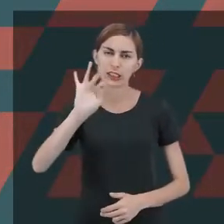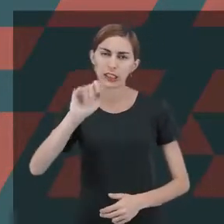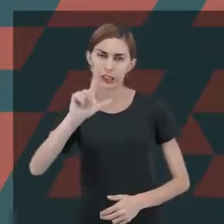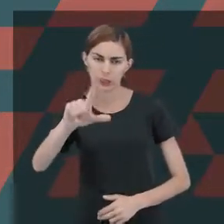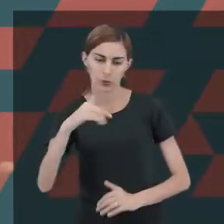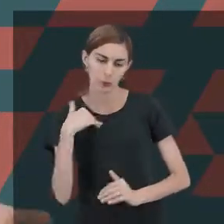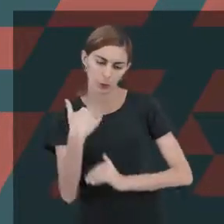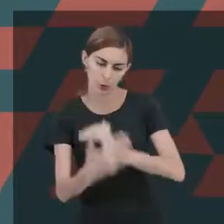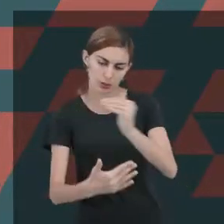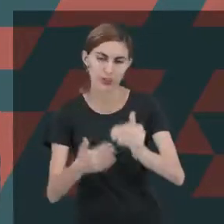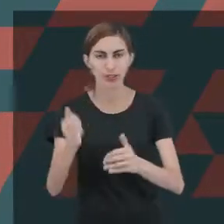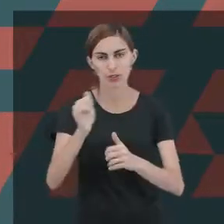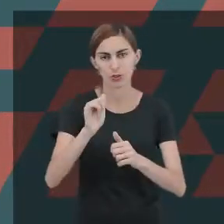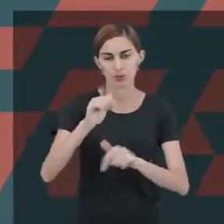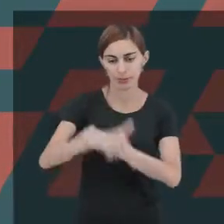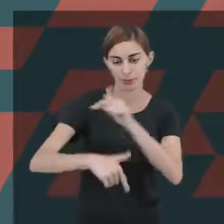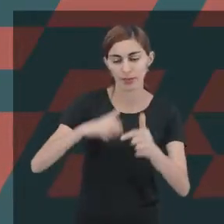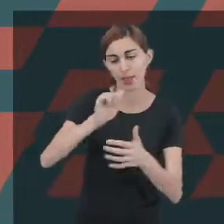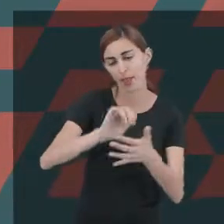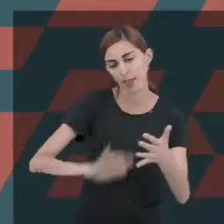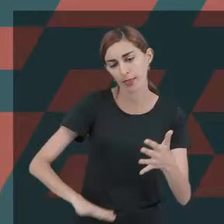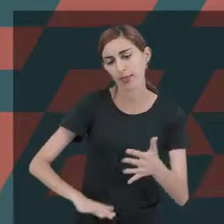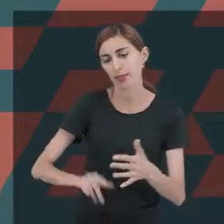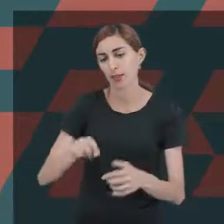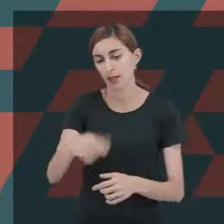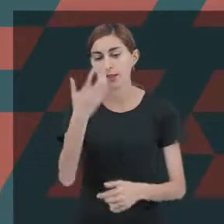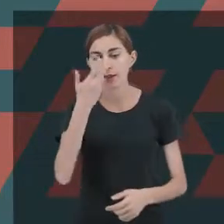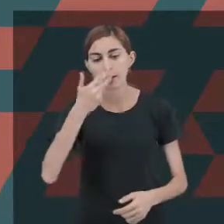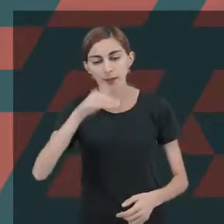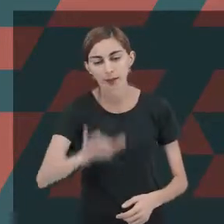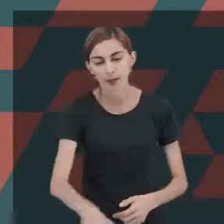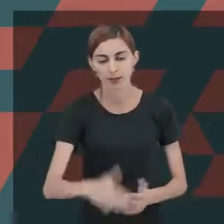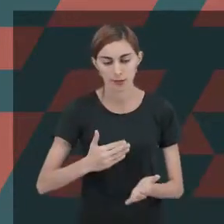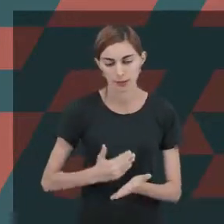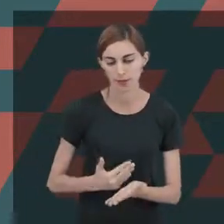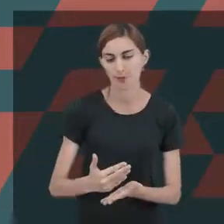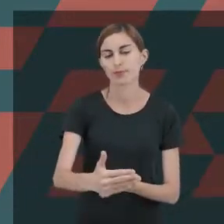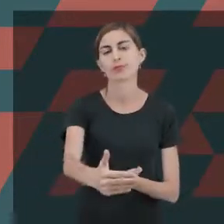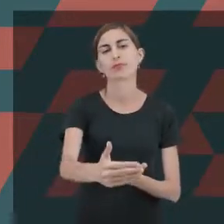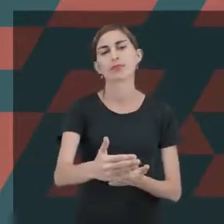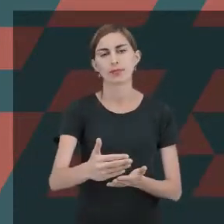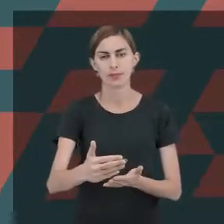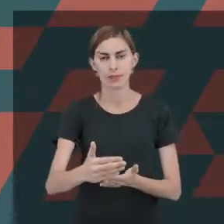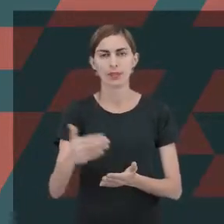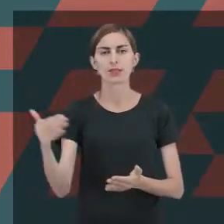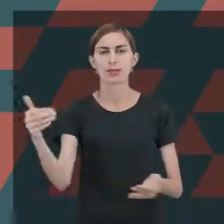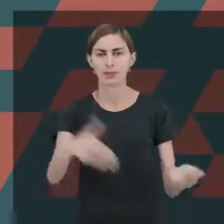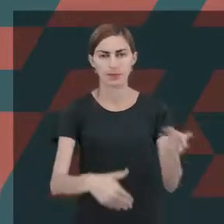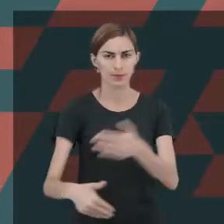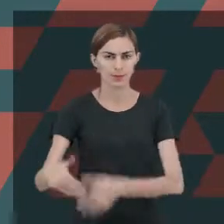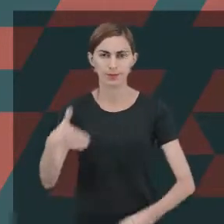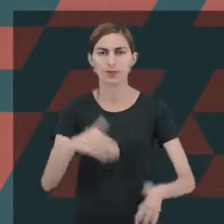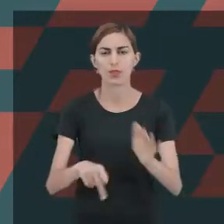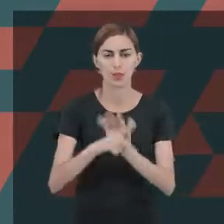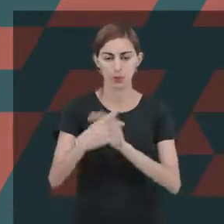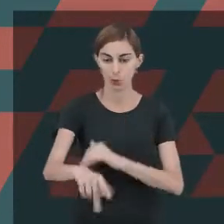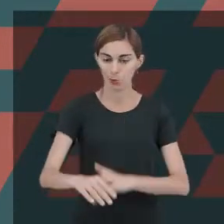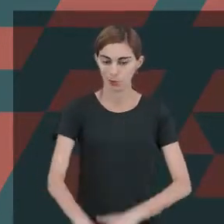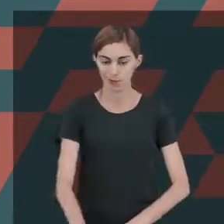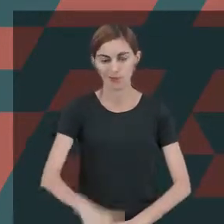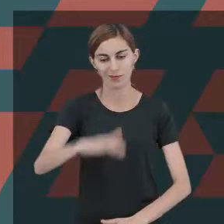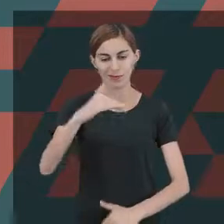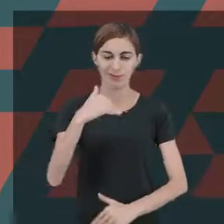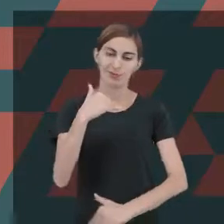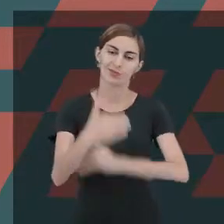de atividade, ou seja, a criança ela passa a ser participante ao seu próprio